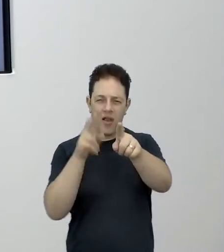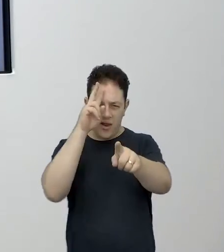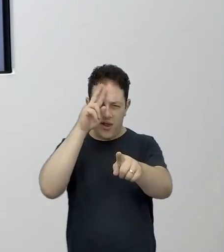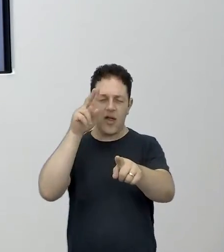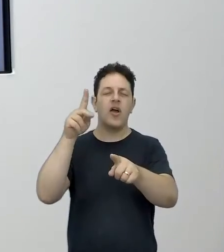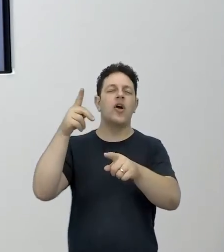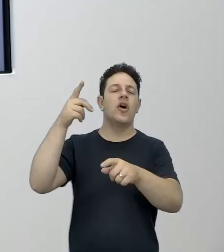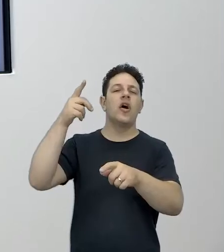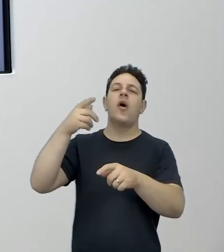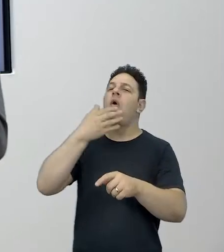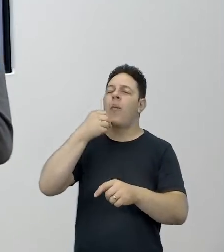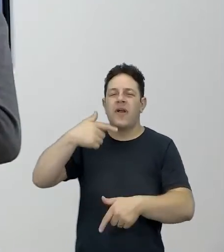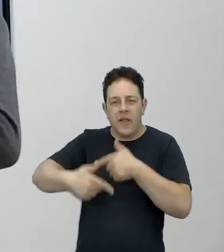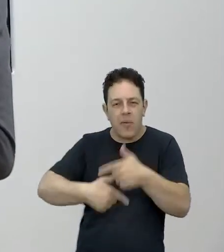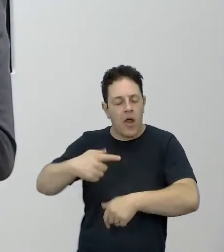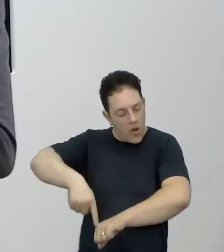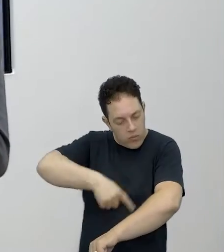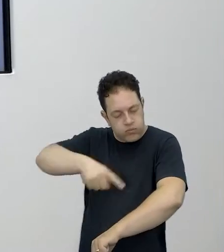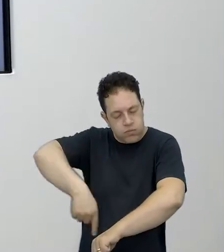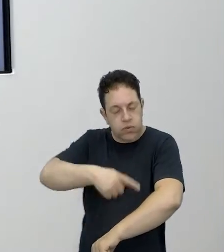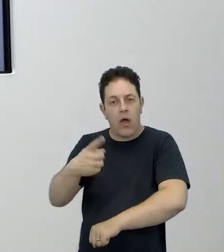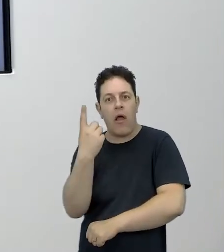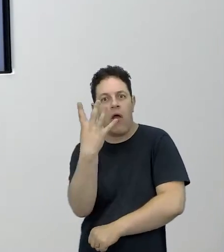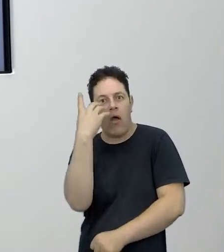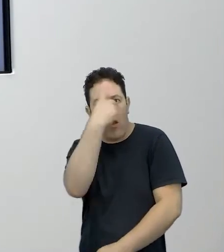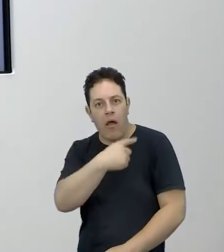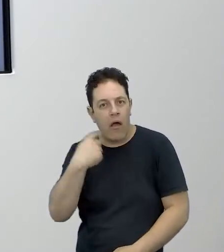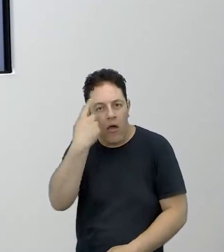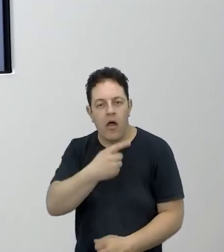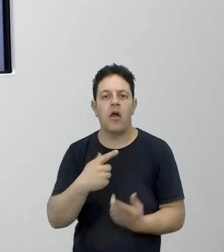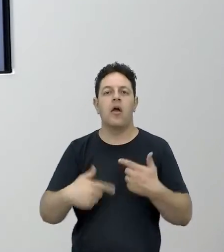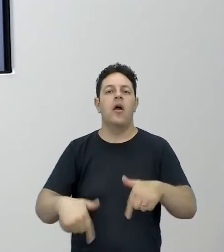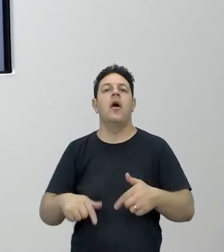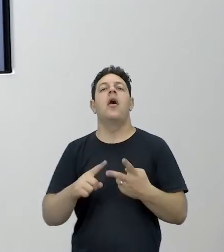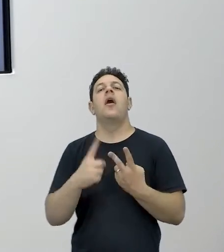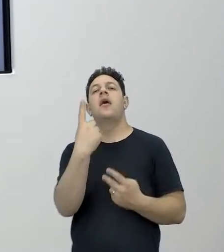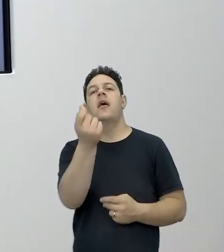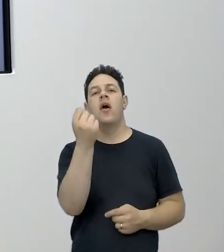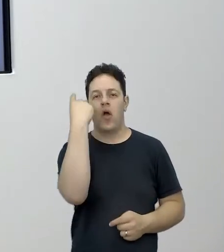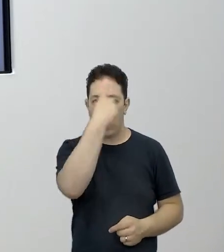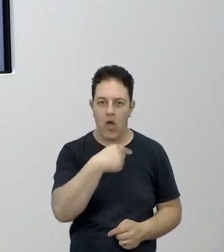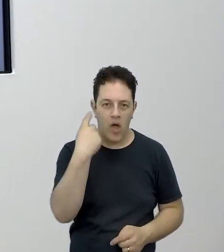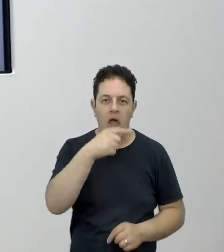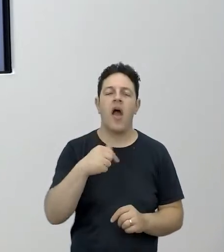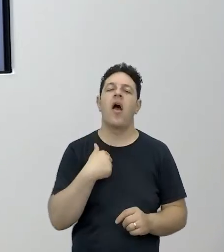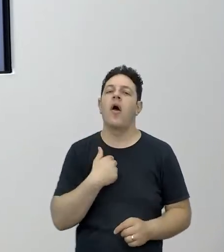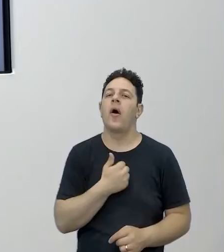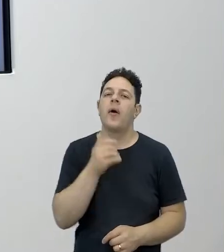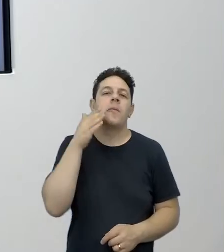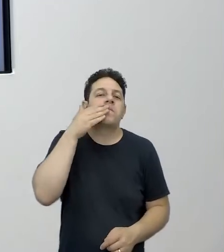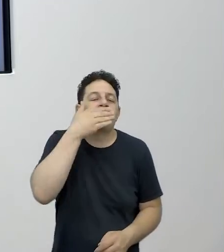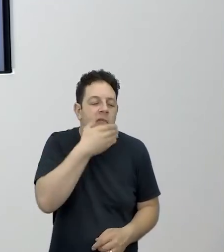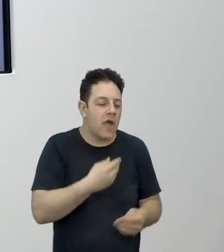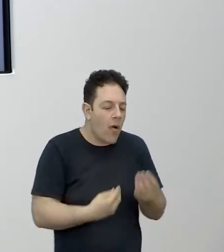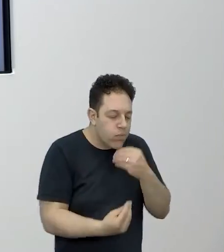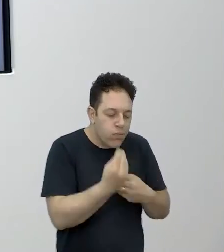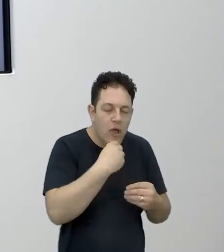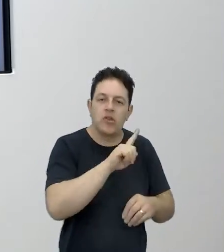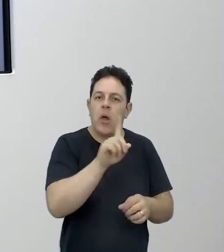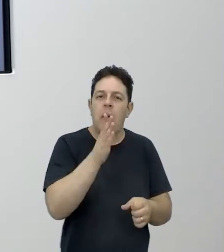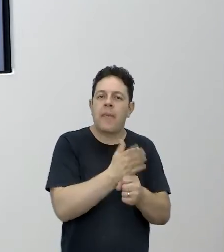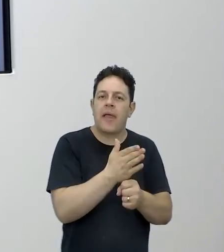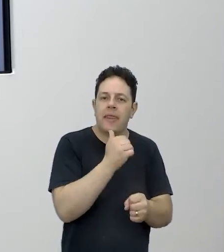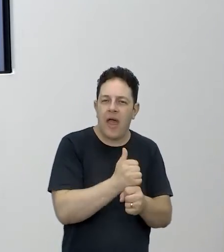ficava 14 horas, 16 horas trabalhando. A dieta dele era constituída de batata. Ele morava em